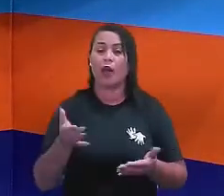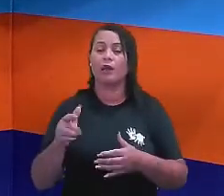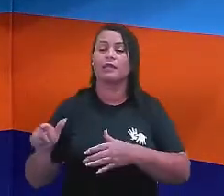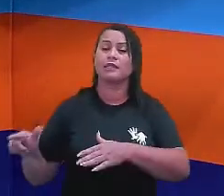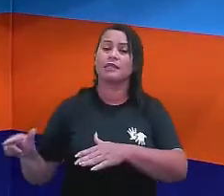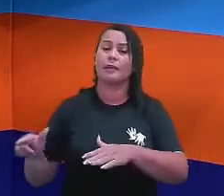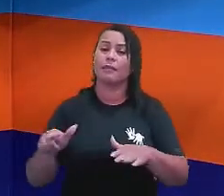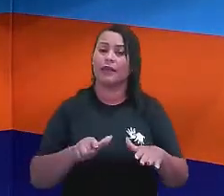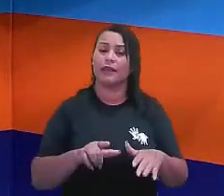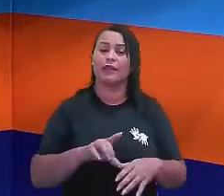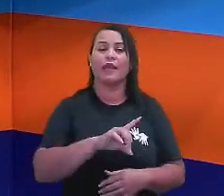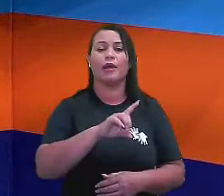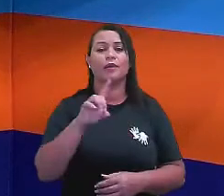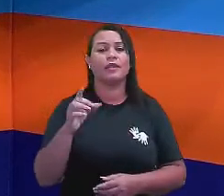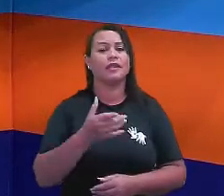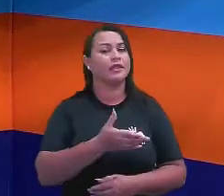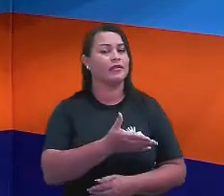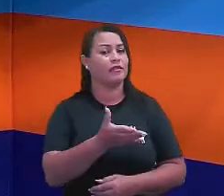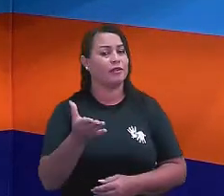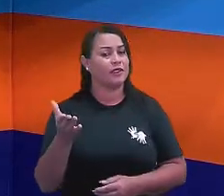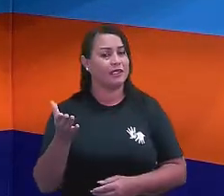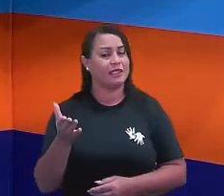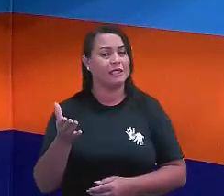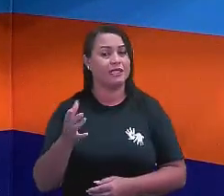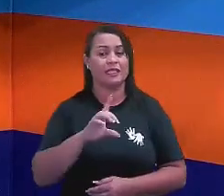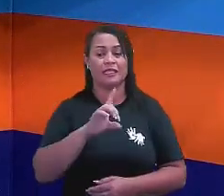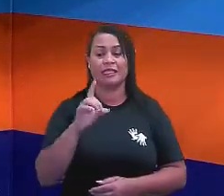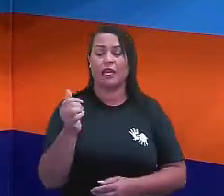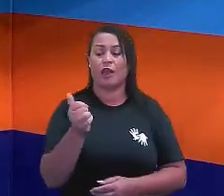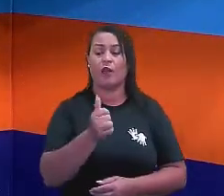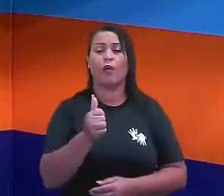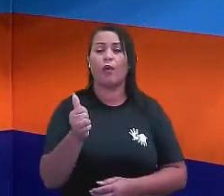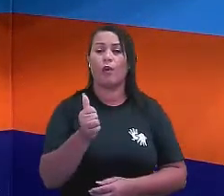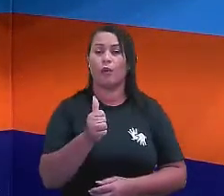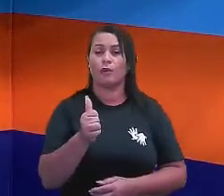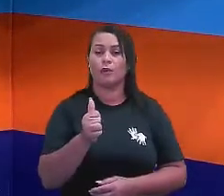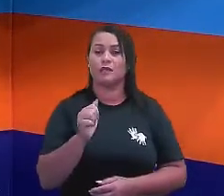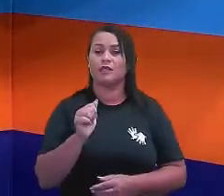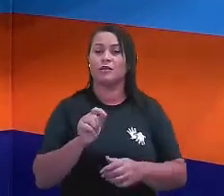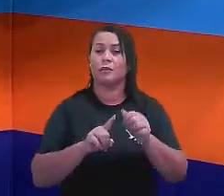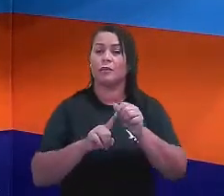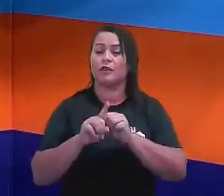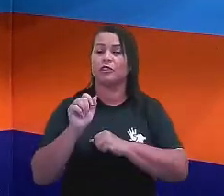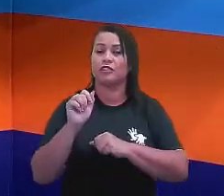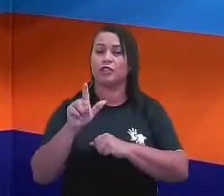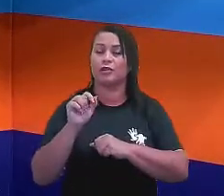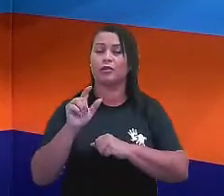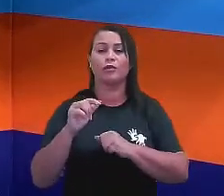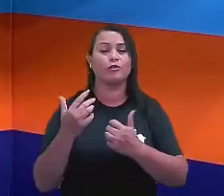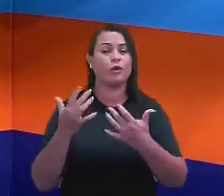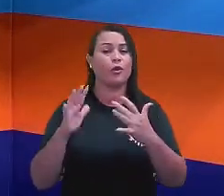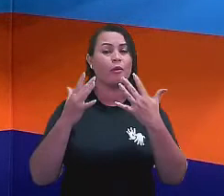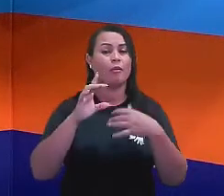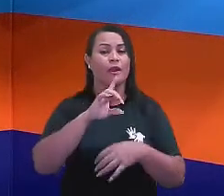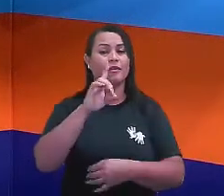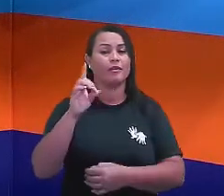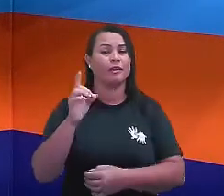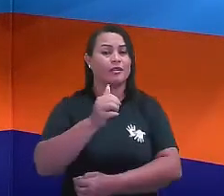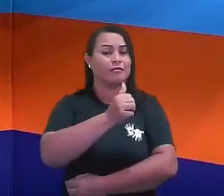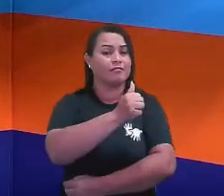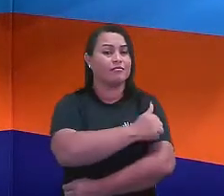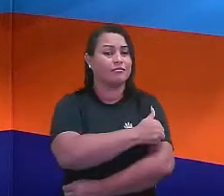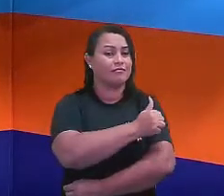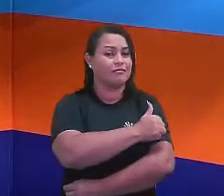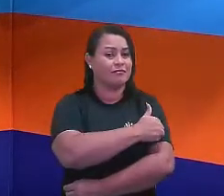semana é o dia de vocês, né? Dia 11 de agosto vai ser comemorado o Dia do